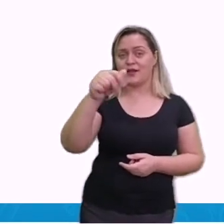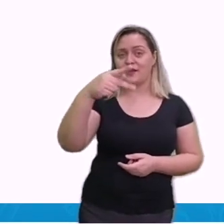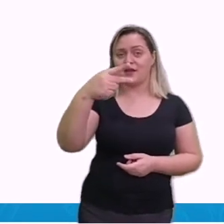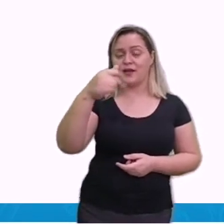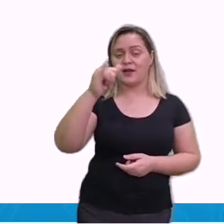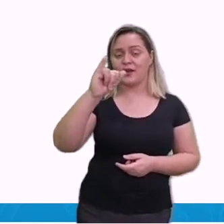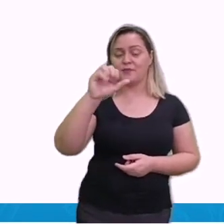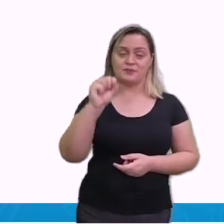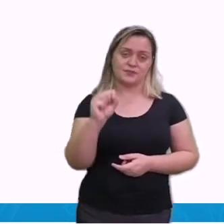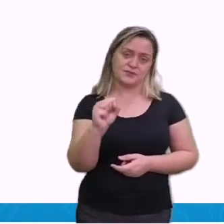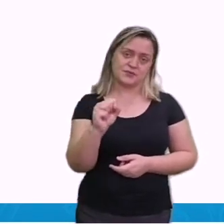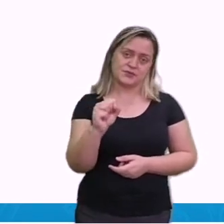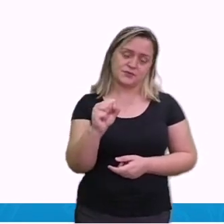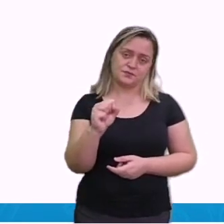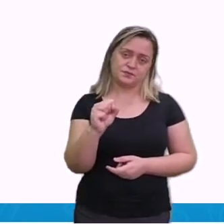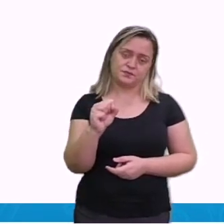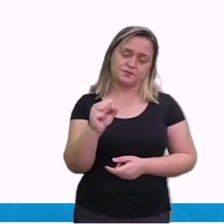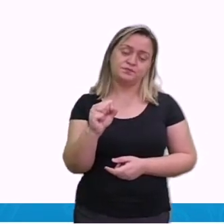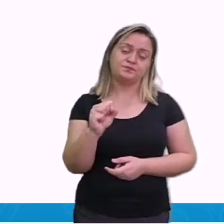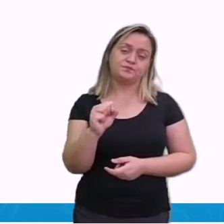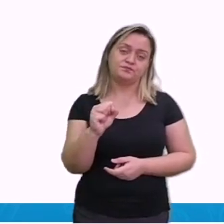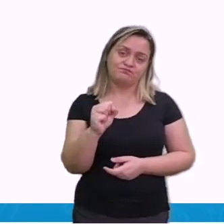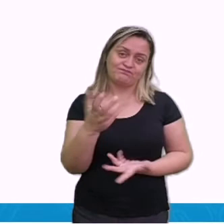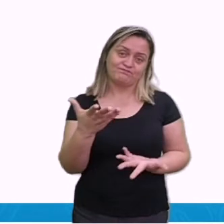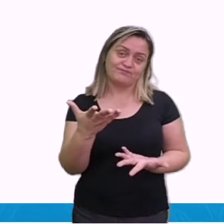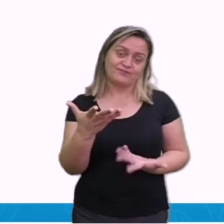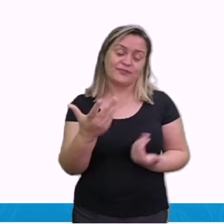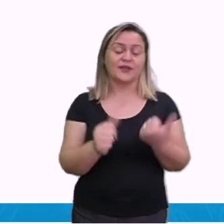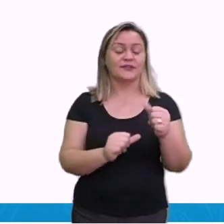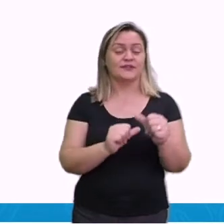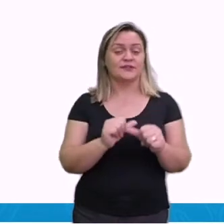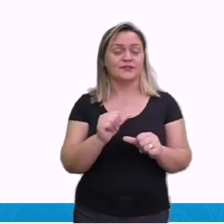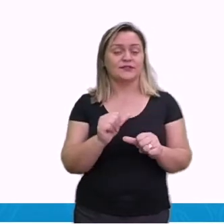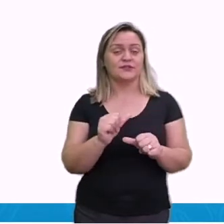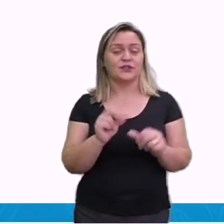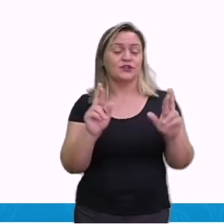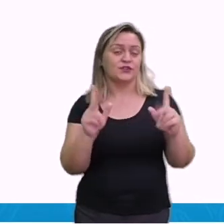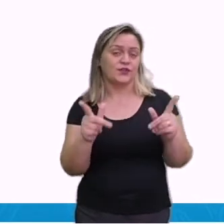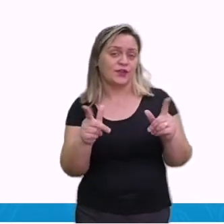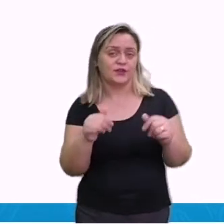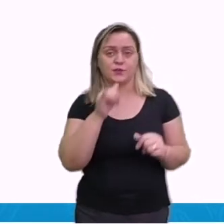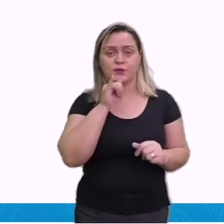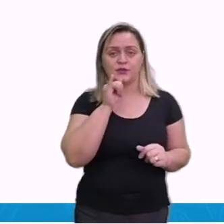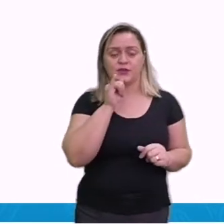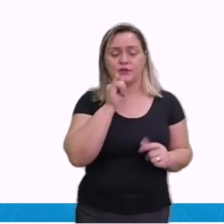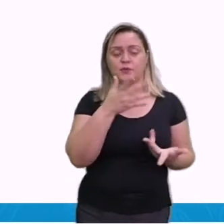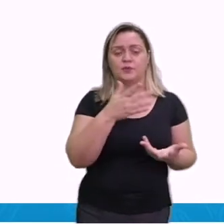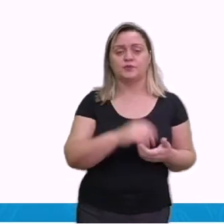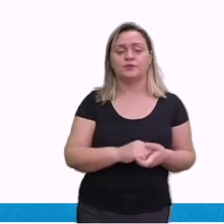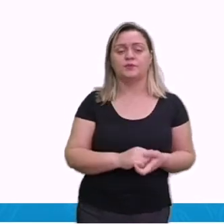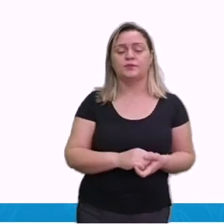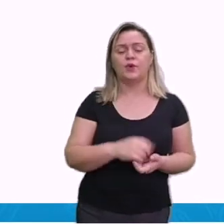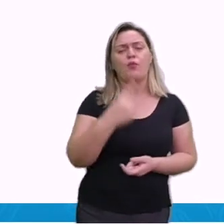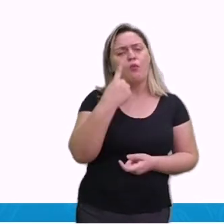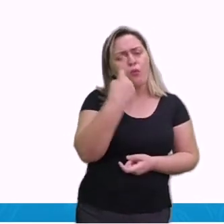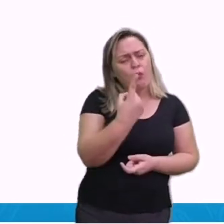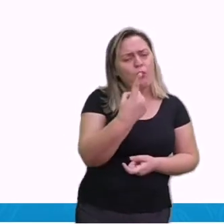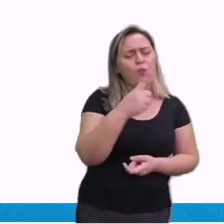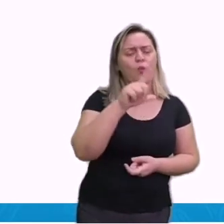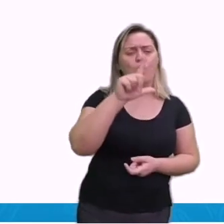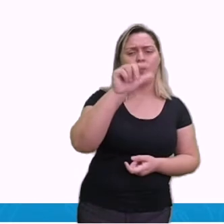E agora a palavra lápis. Aí é uma pegadinha. A palavra lápis, a gente pode falar,